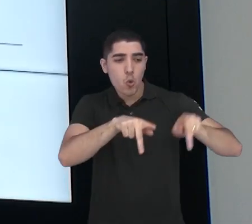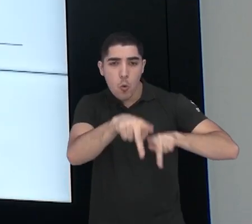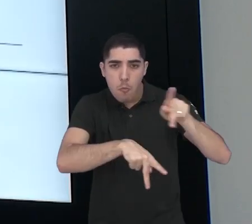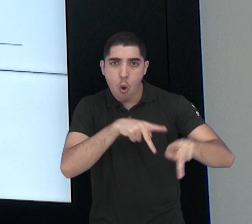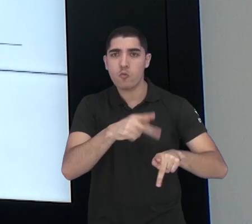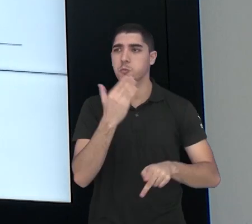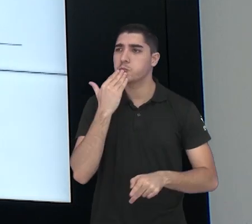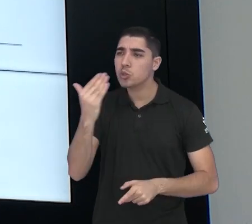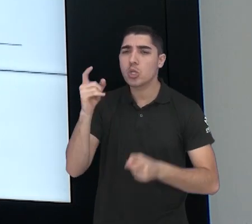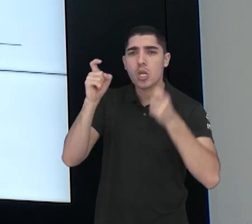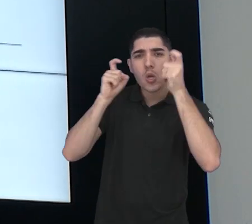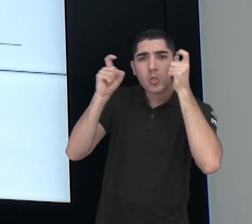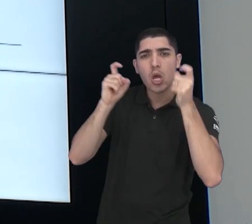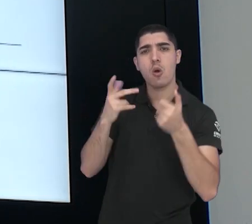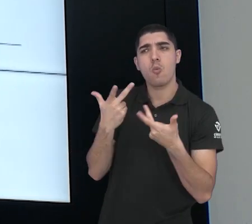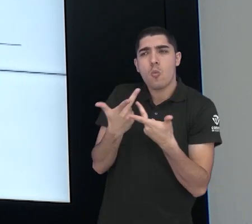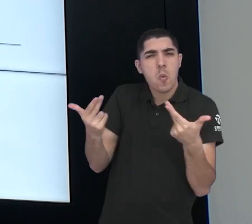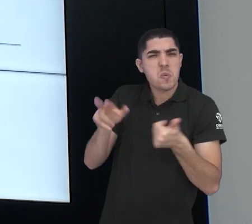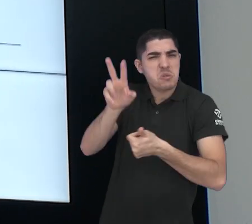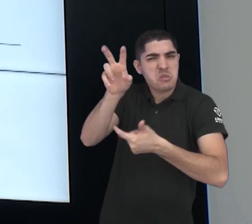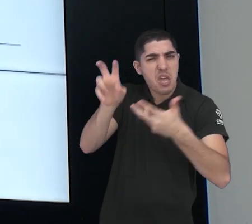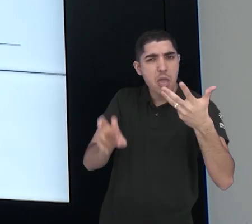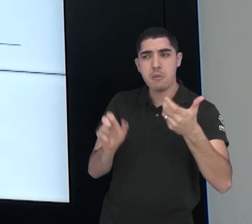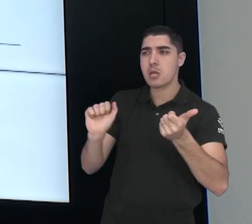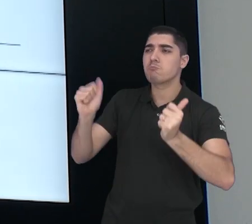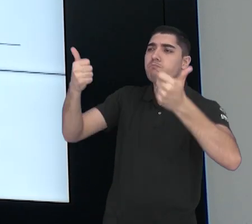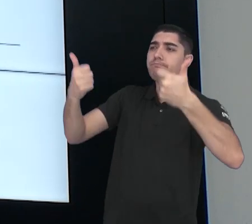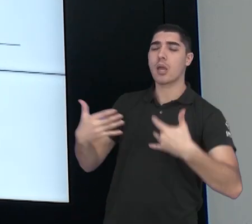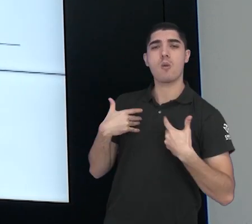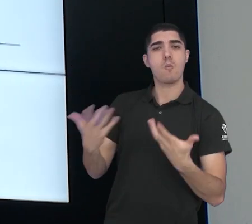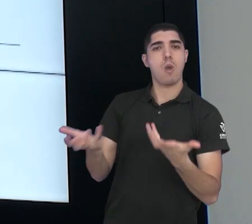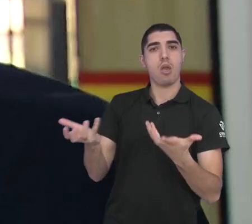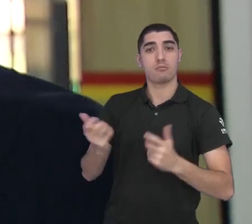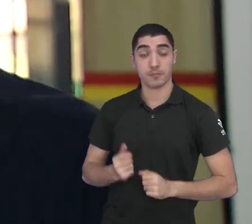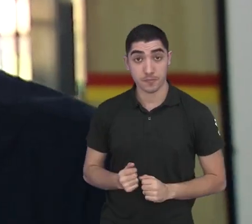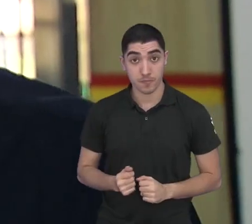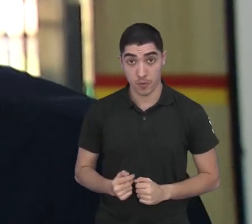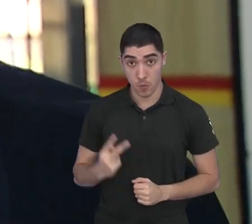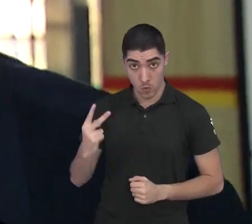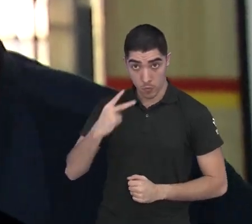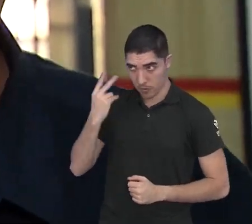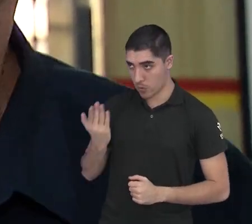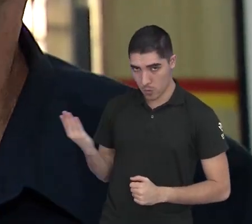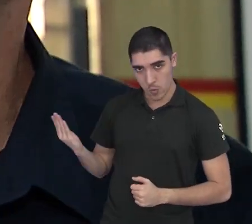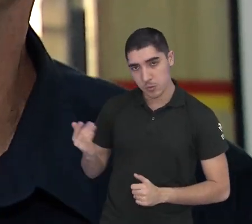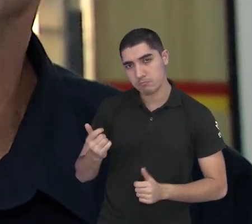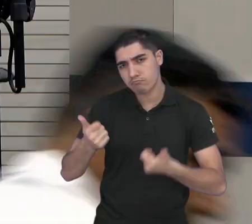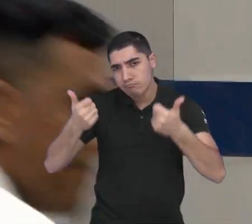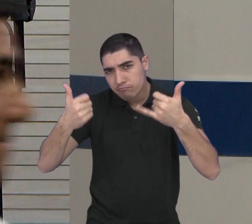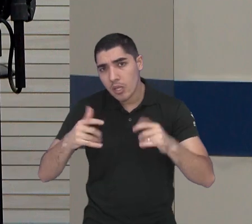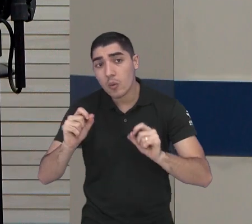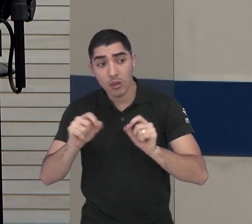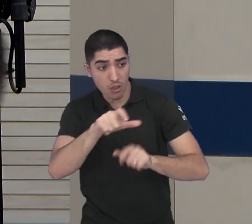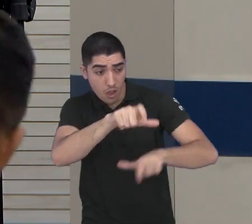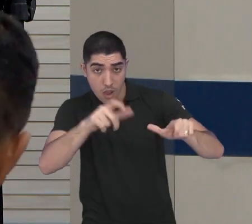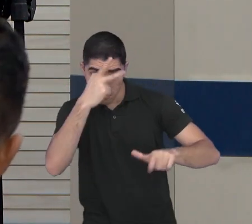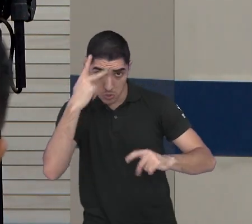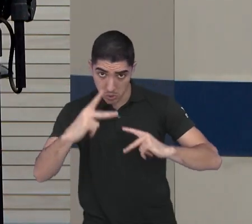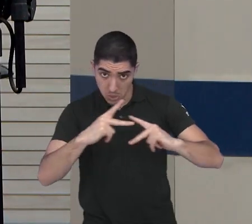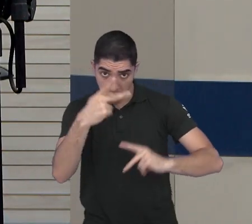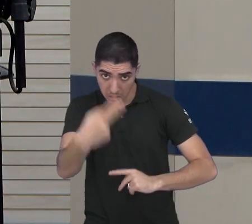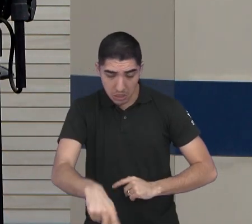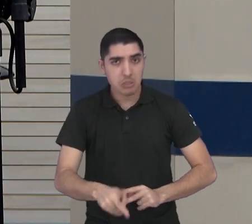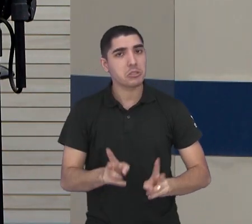reivindicar a realização de reuniões para discutir um tema considerado relevante. Segundo o vereador José Cláudio, os cidadãos